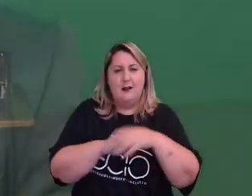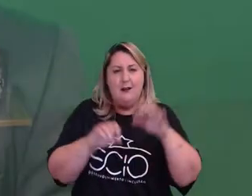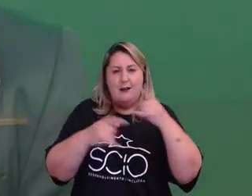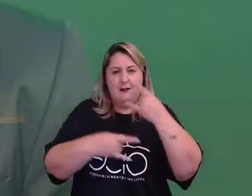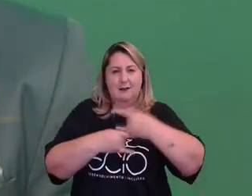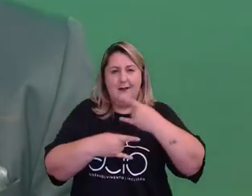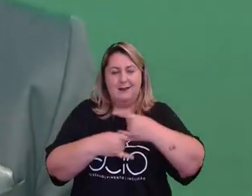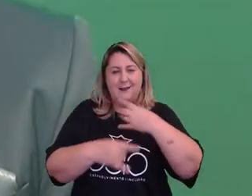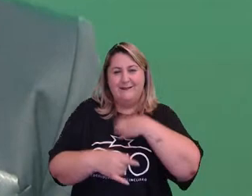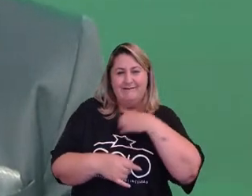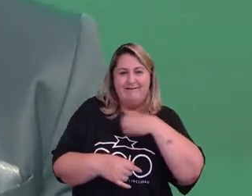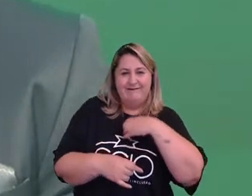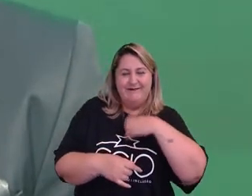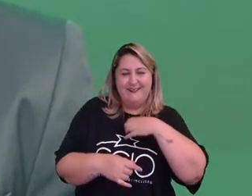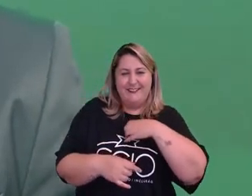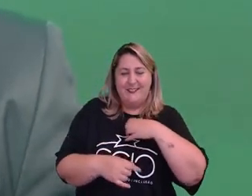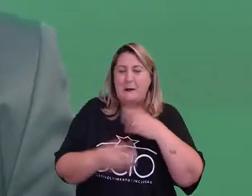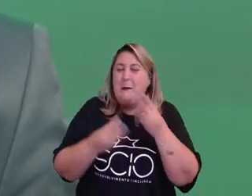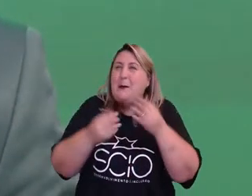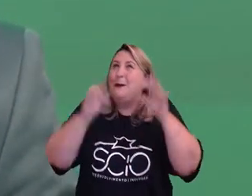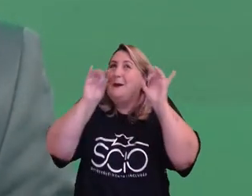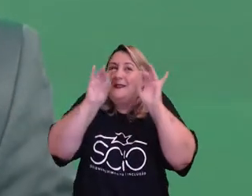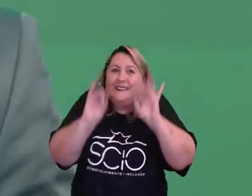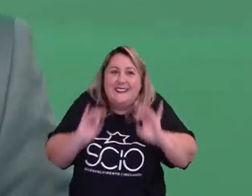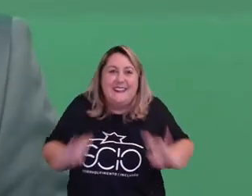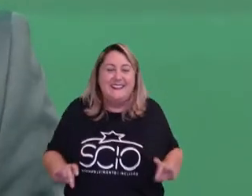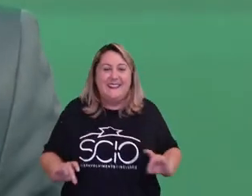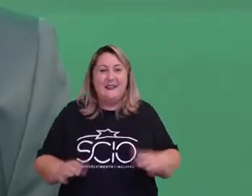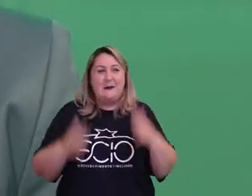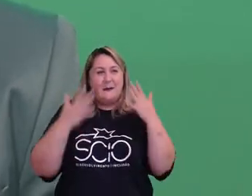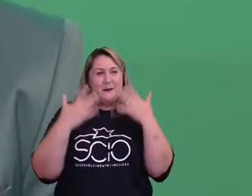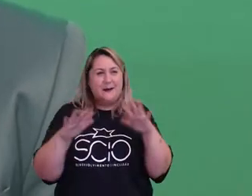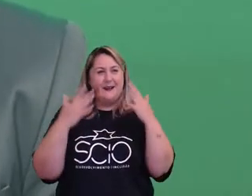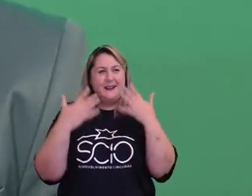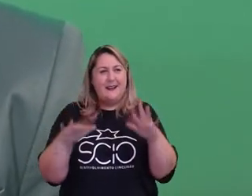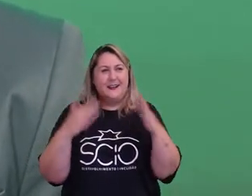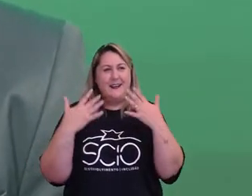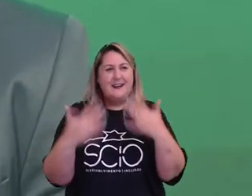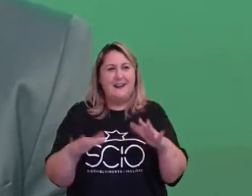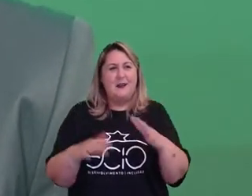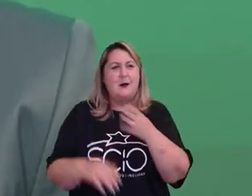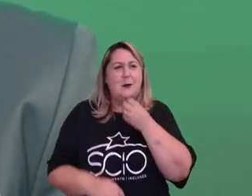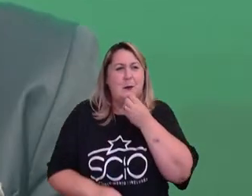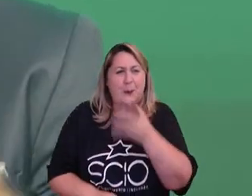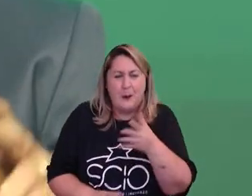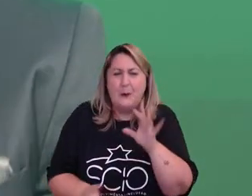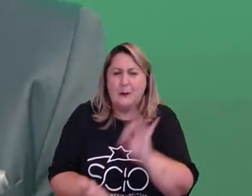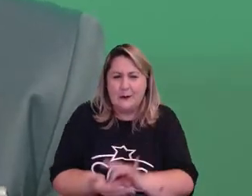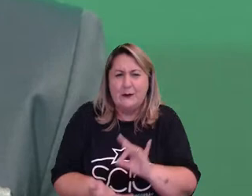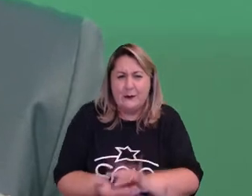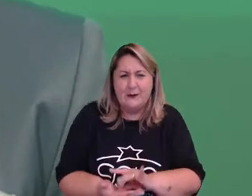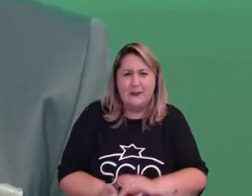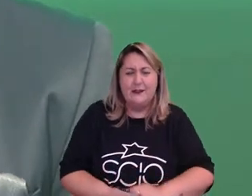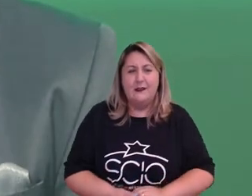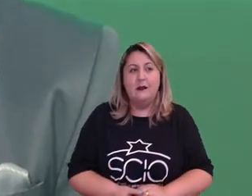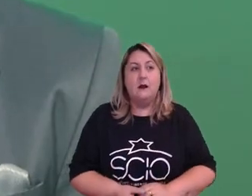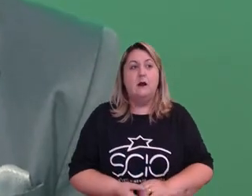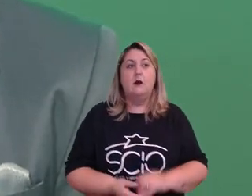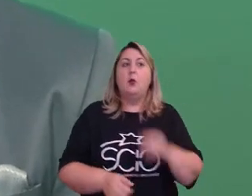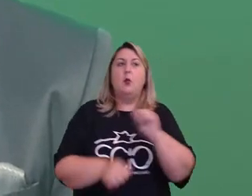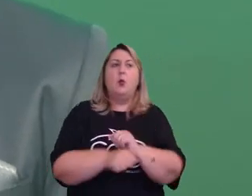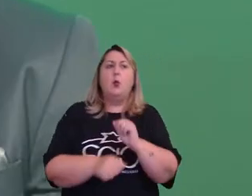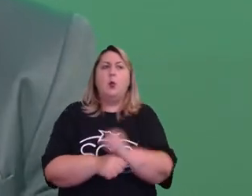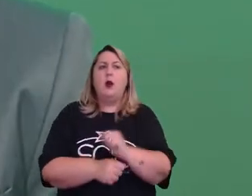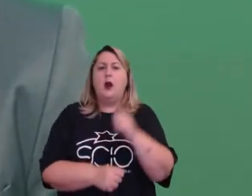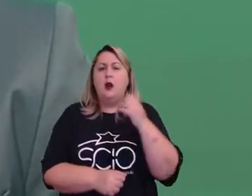live, de um jeito muito, mas muito especial. Parabéns, Roger, tá muito bom mesmo. Obrigado. A galera aqui não para de